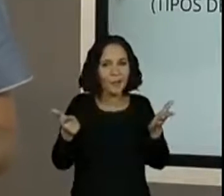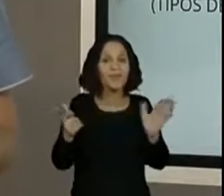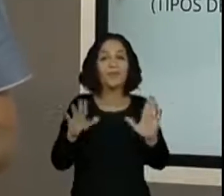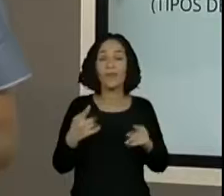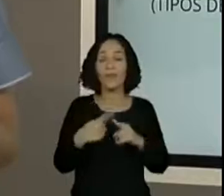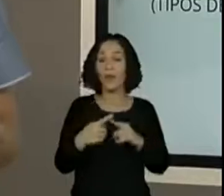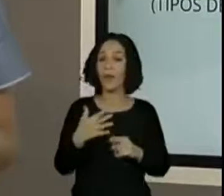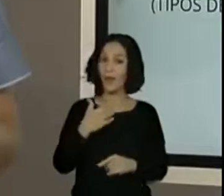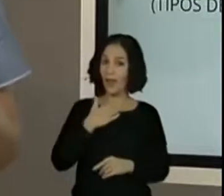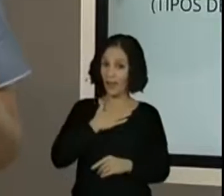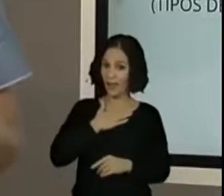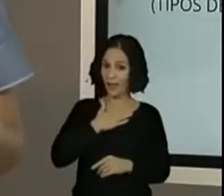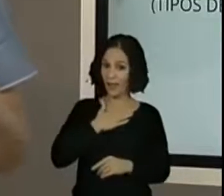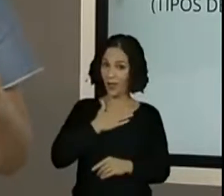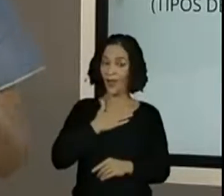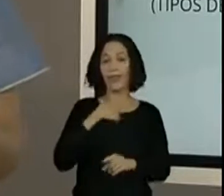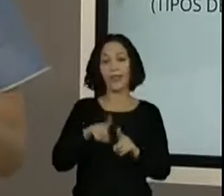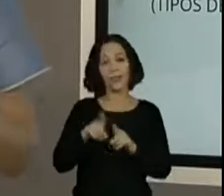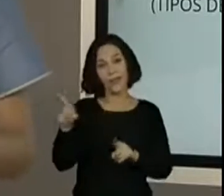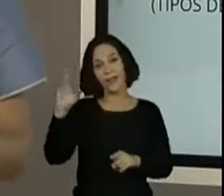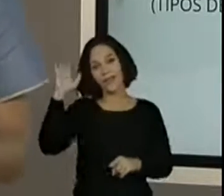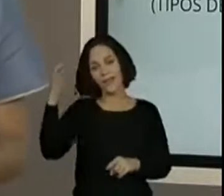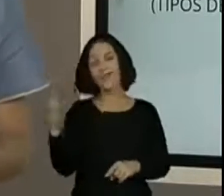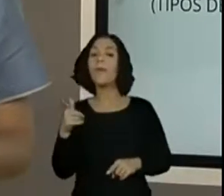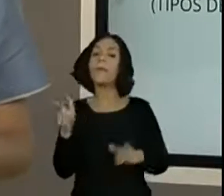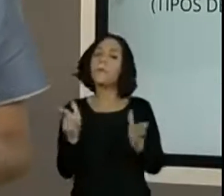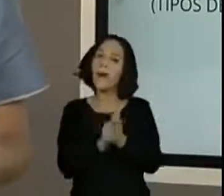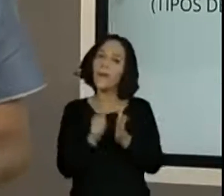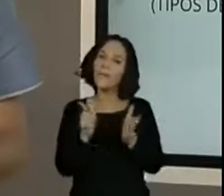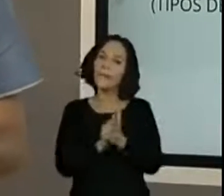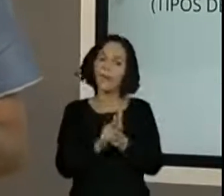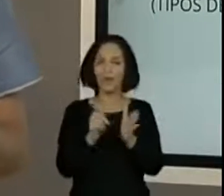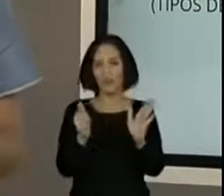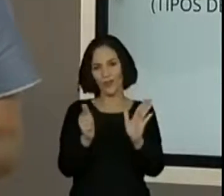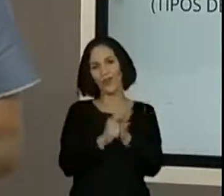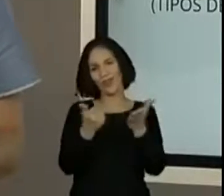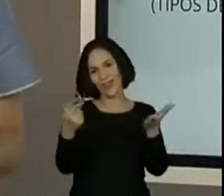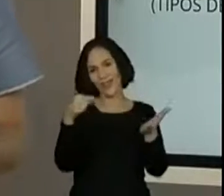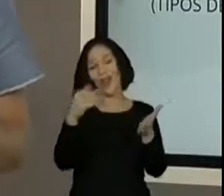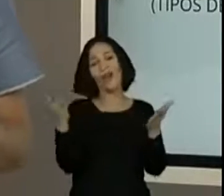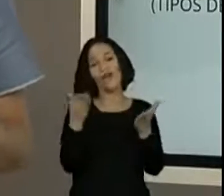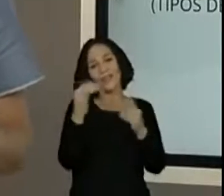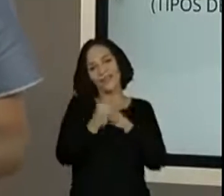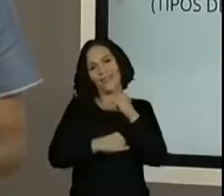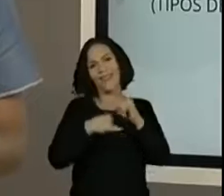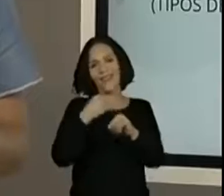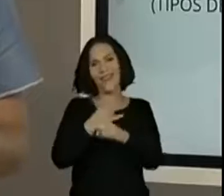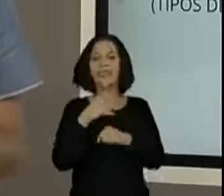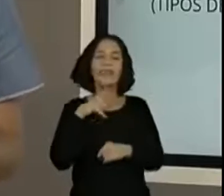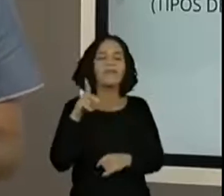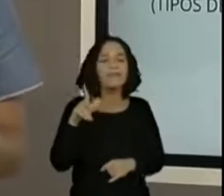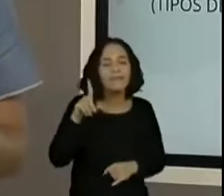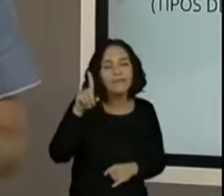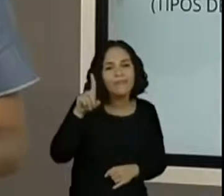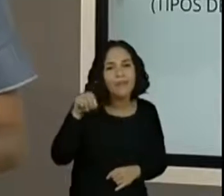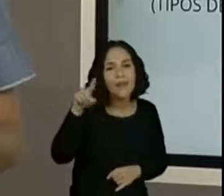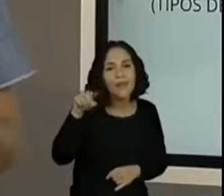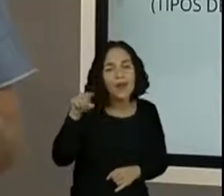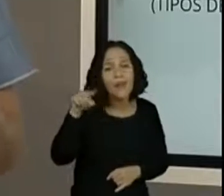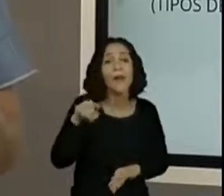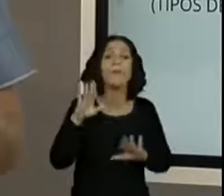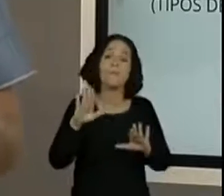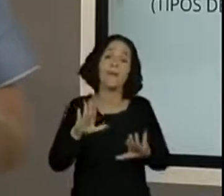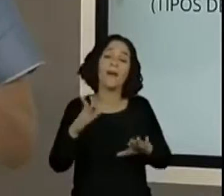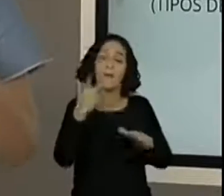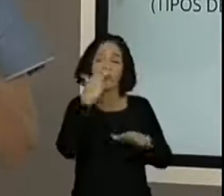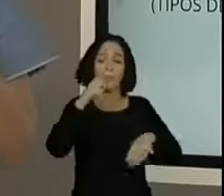professora Vivi e eu somos da época do jornal, lá de papel mesmo. Hoje, com essa questão digital, a gente tem ainda a oportunidade do jornal,